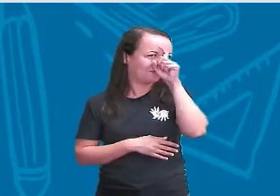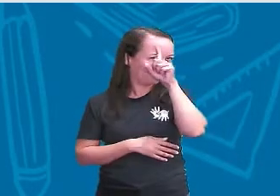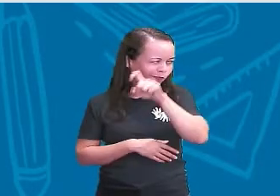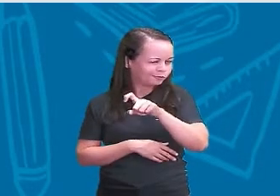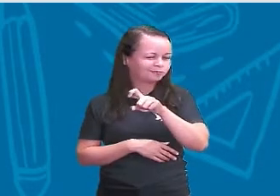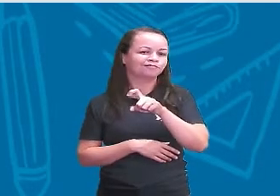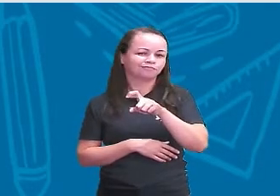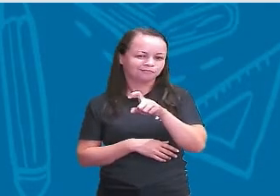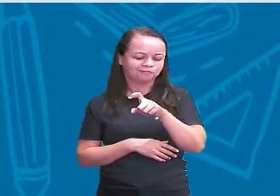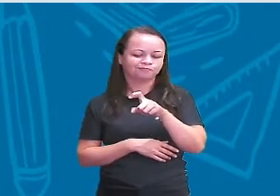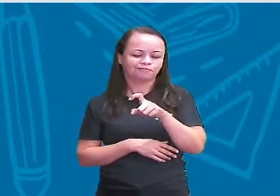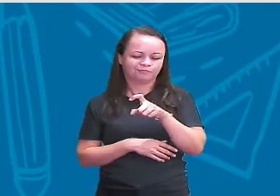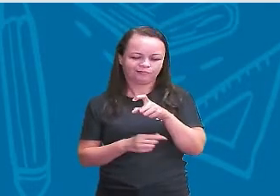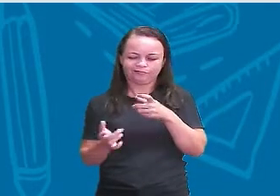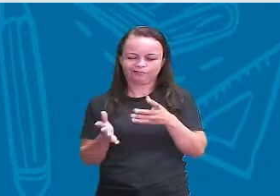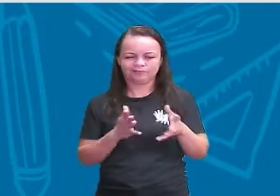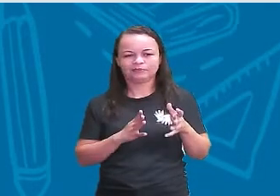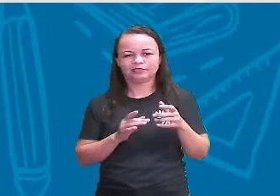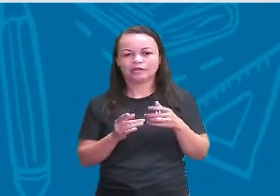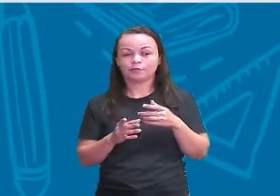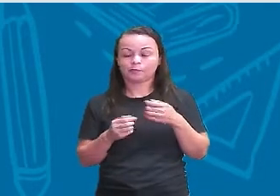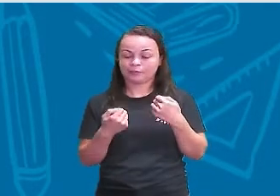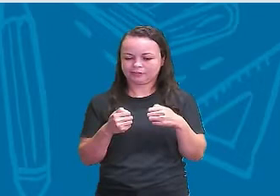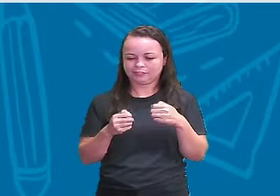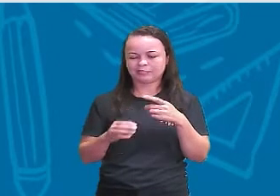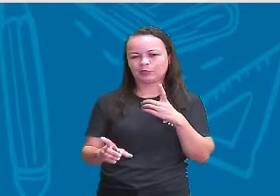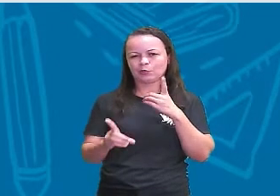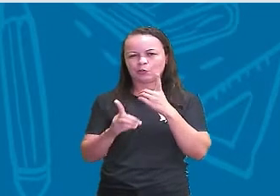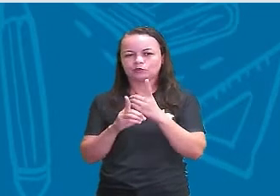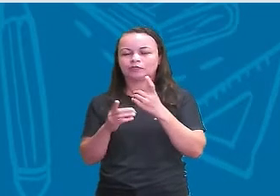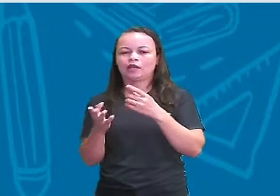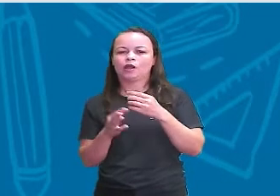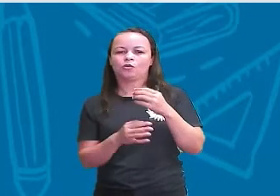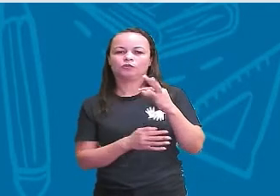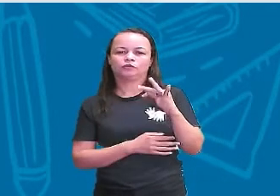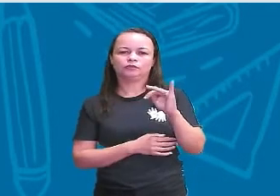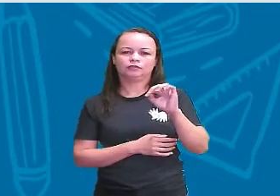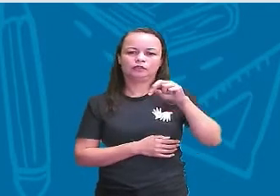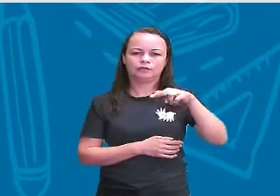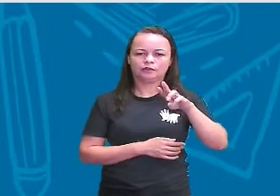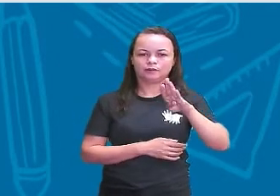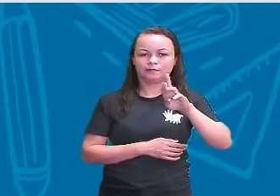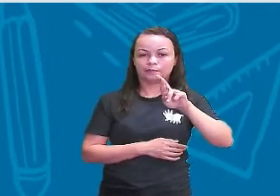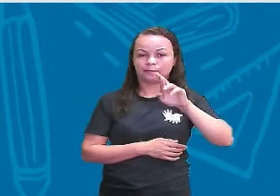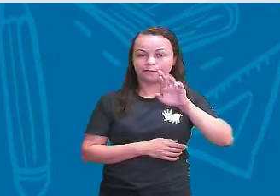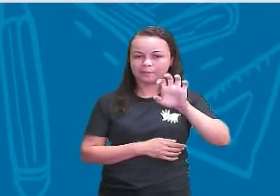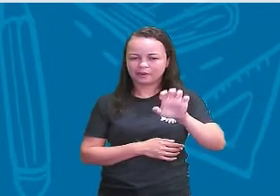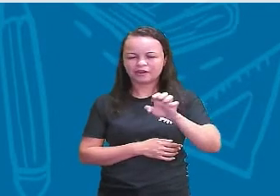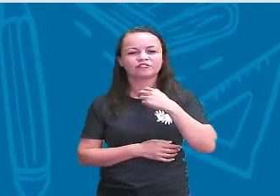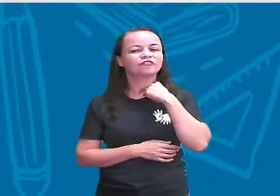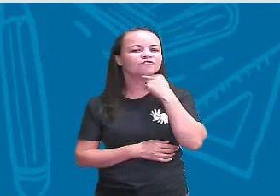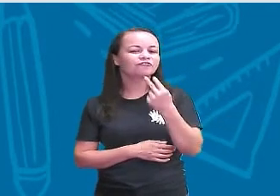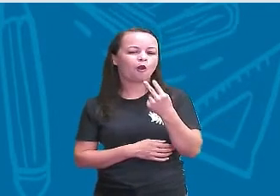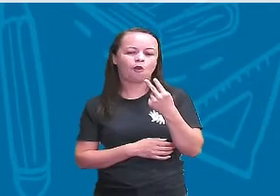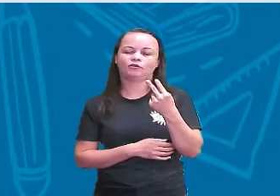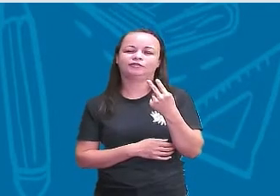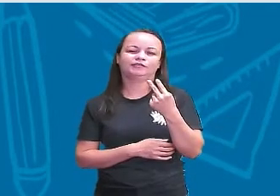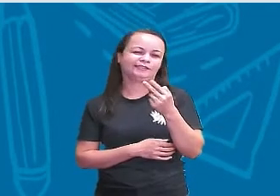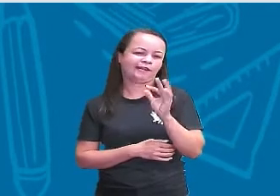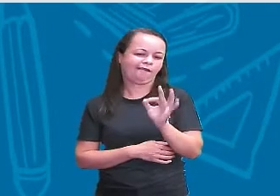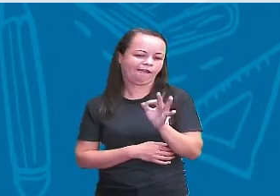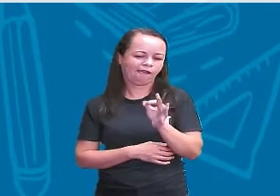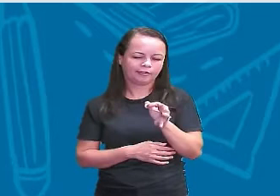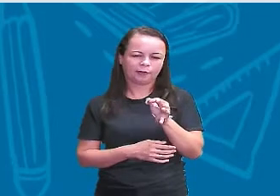certo? Porque, como eu falei para vocês, a gente tem que encontrar um timbre de voz adequado, correto, uma altura correta para que a gente